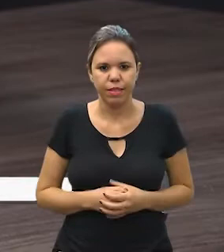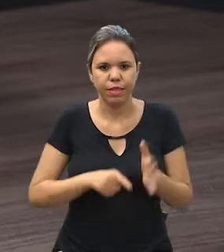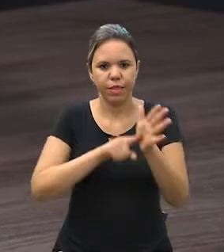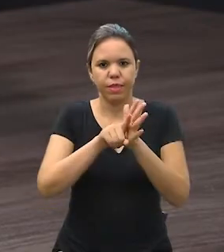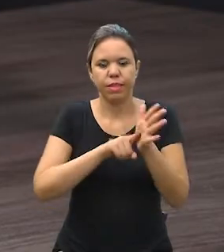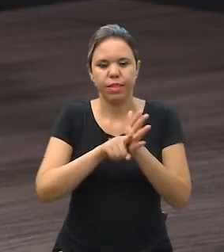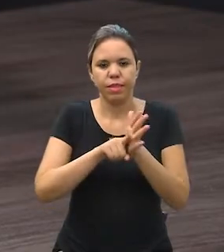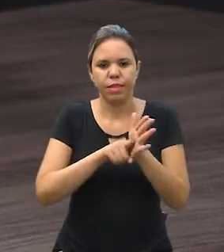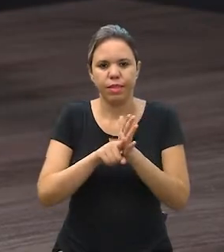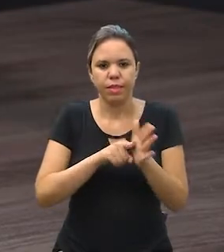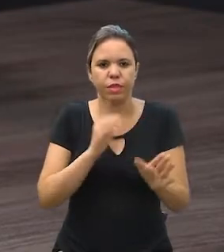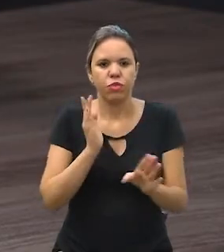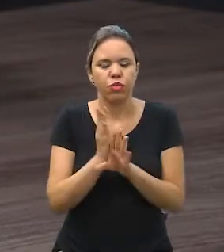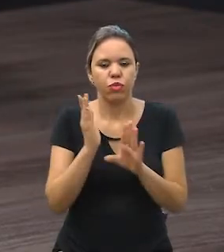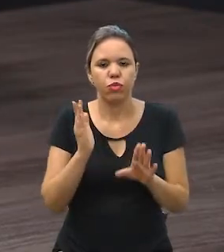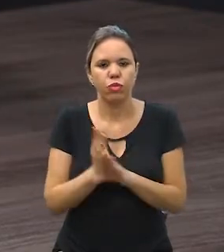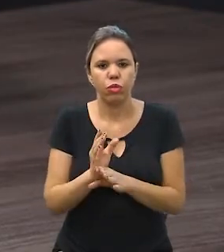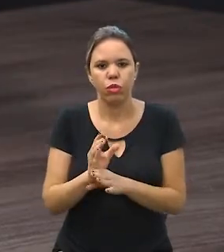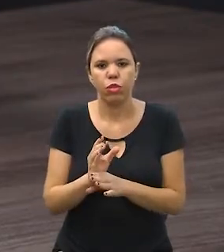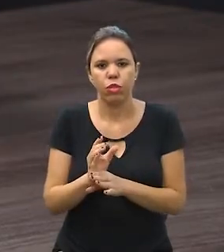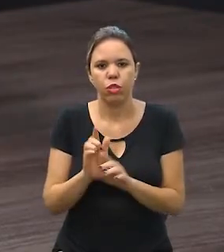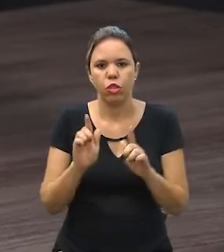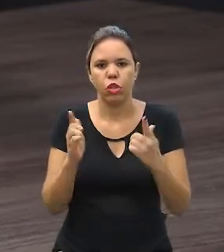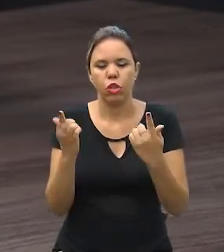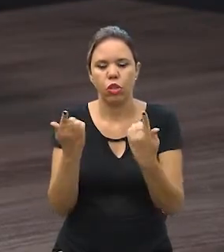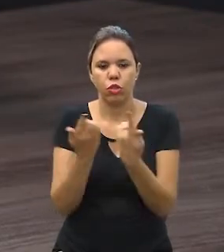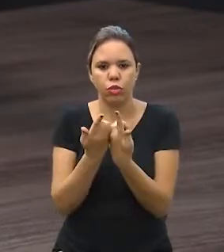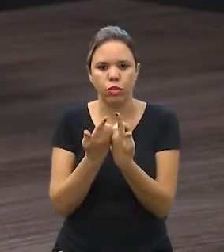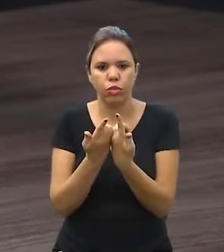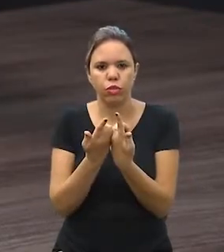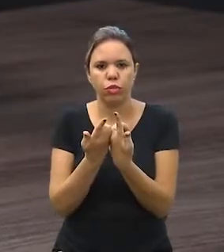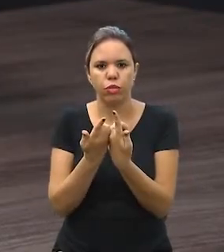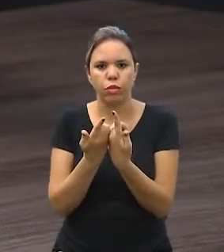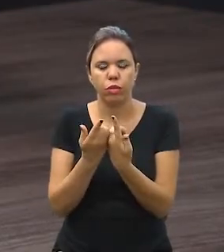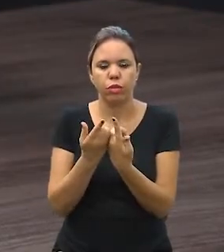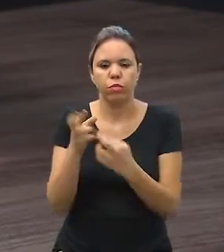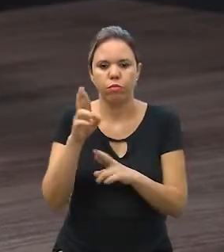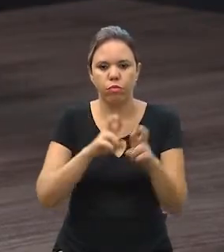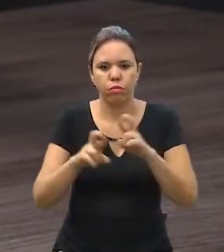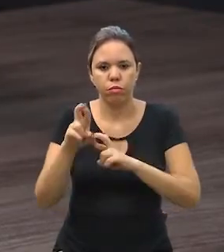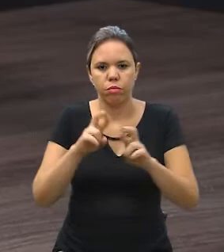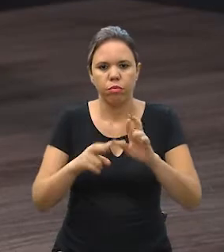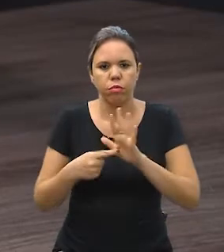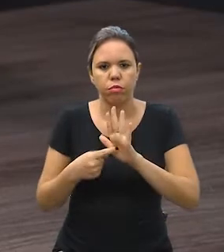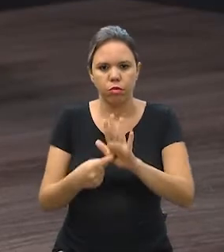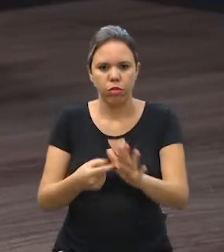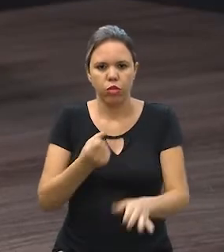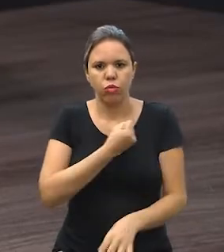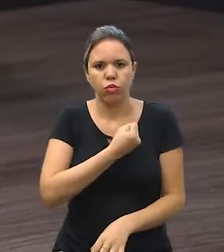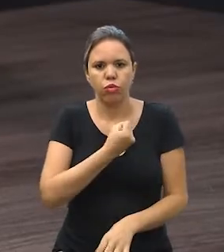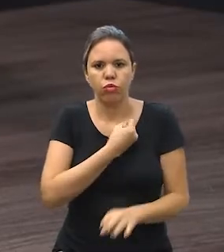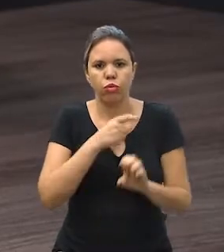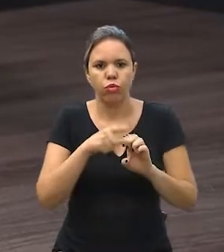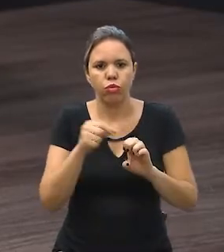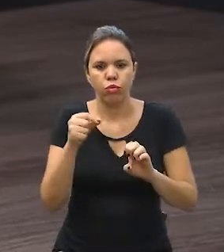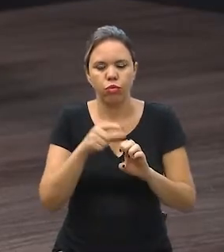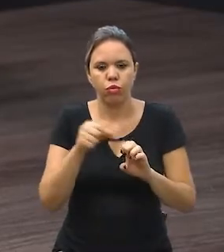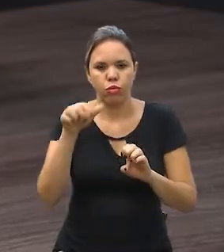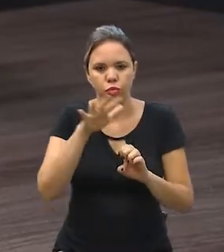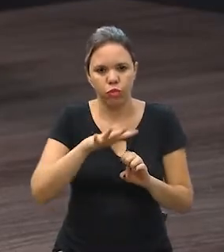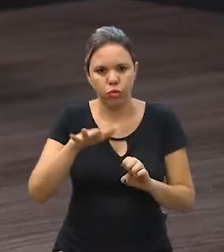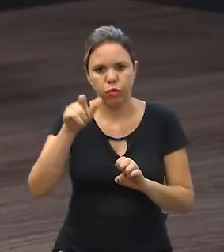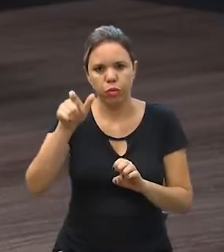Uma pesquisa capitaneada pela Global Entrepreneurship Monitor apontou que o número de